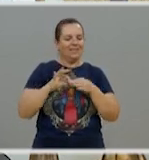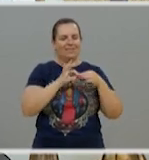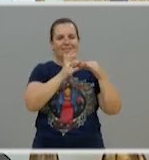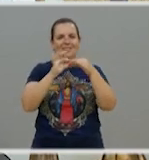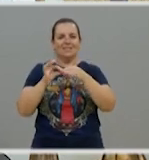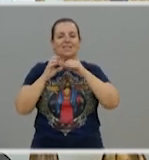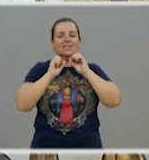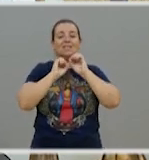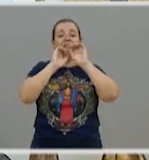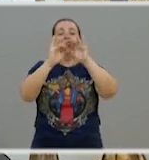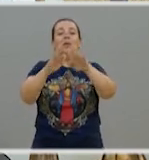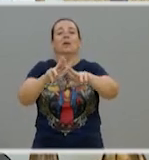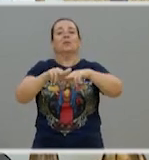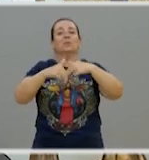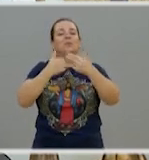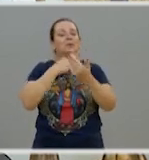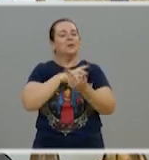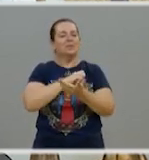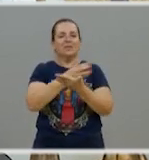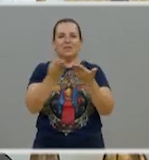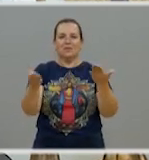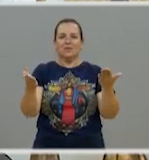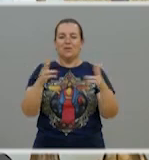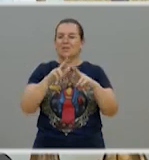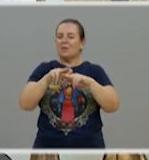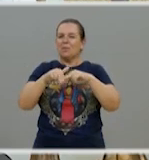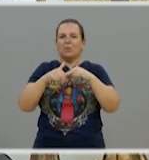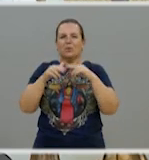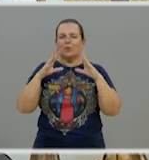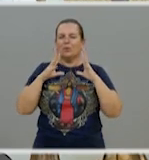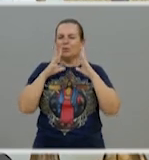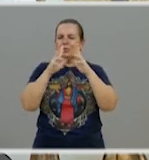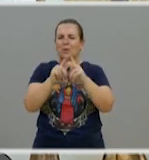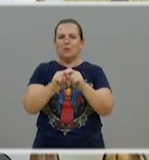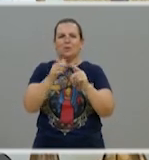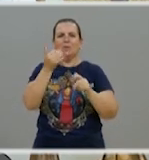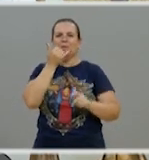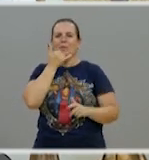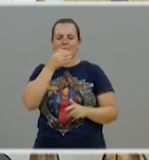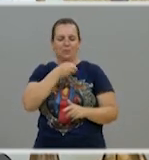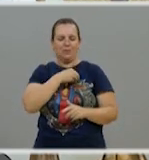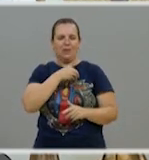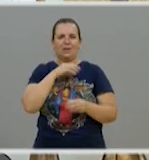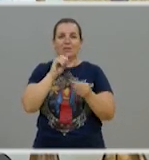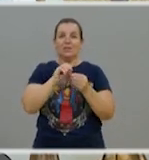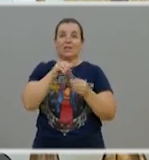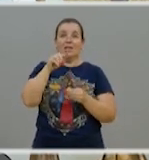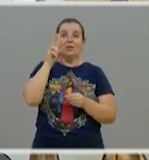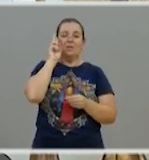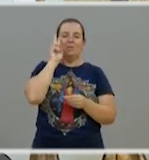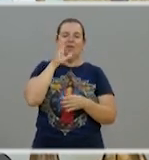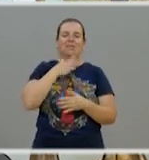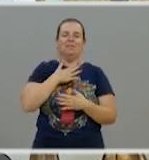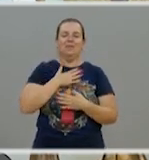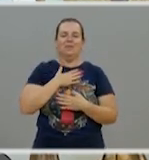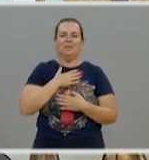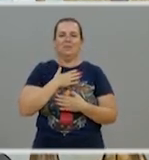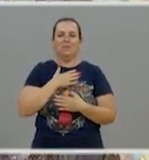aliança, que será derramado por vós e por todos para a remissão dos pecados. Fazei isto em memória de